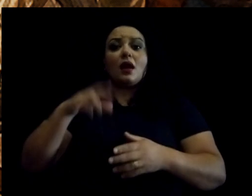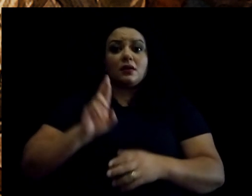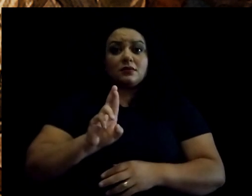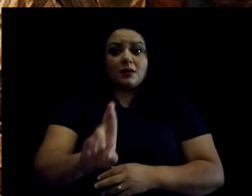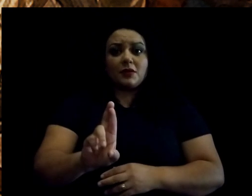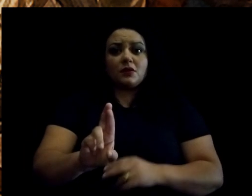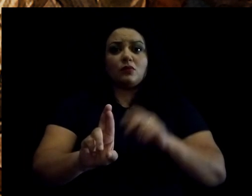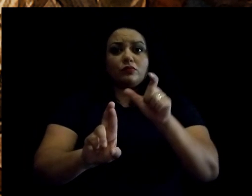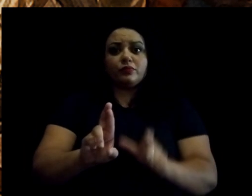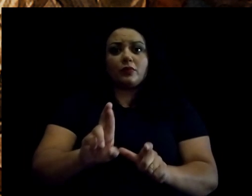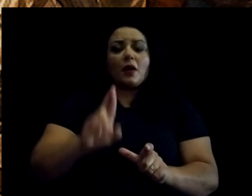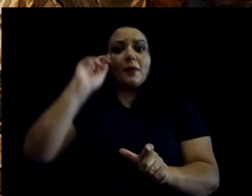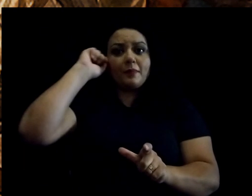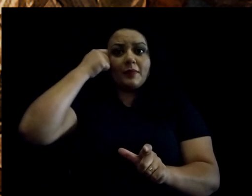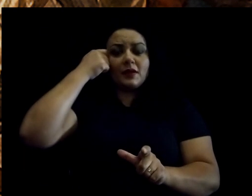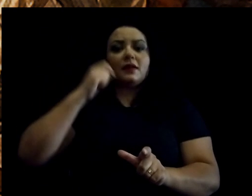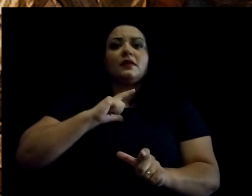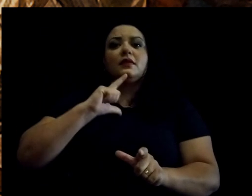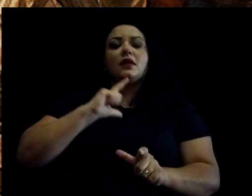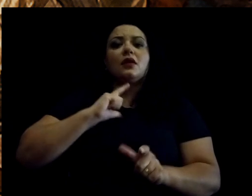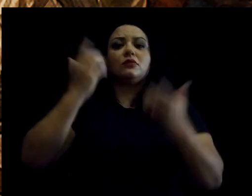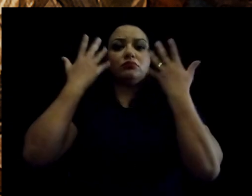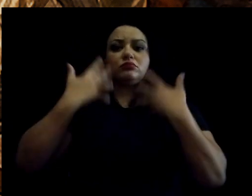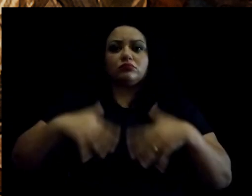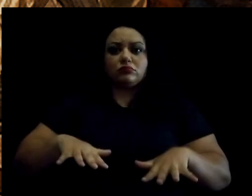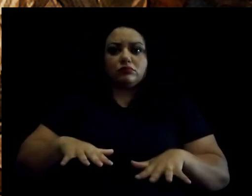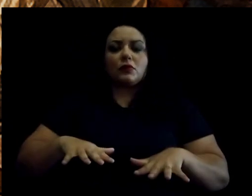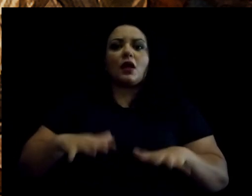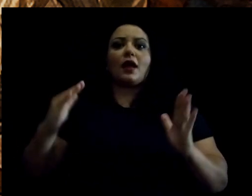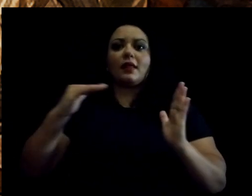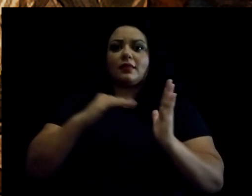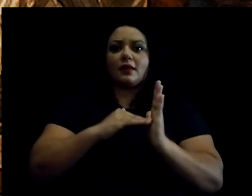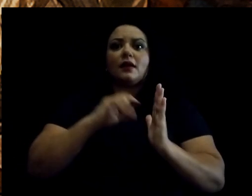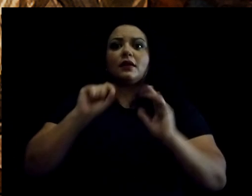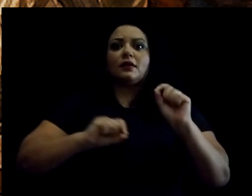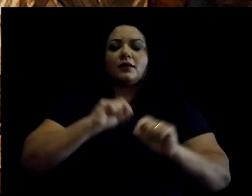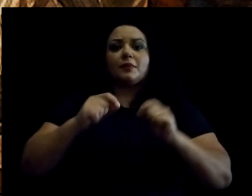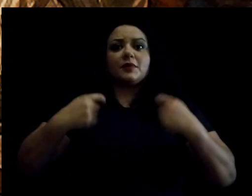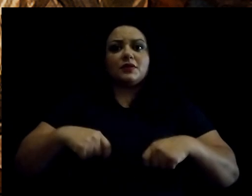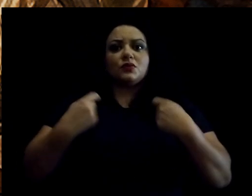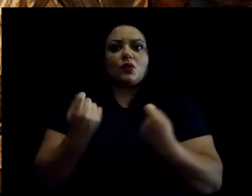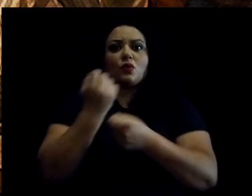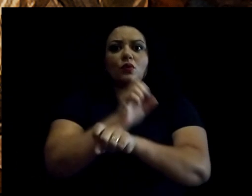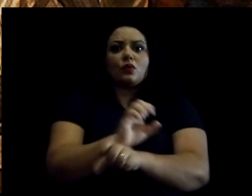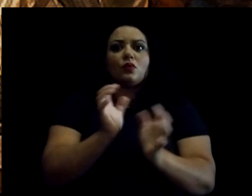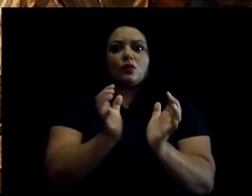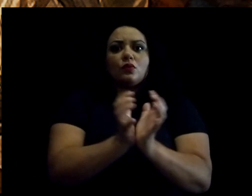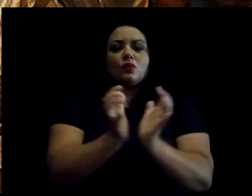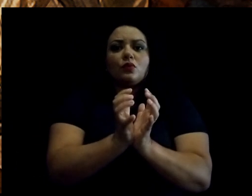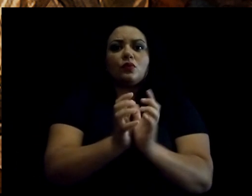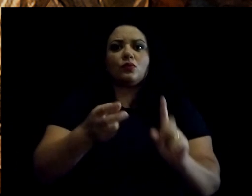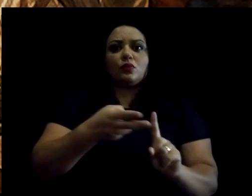Estas representações negras eram vistas com naturalidade, até o momento em que se fez necessário